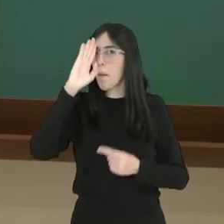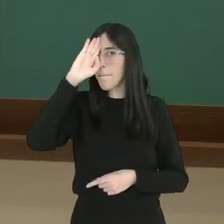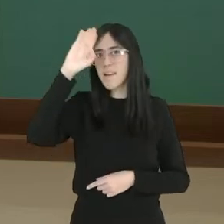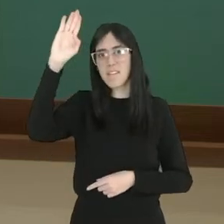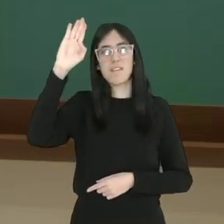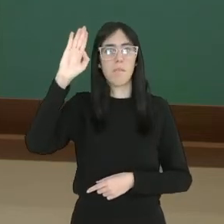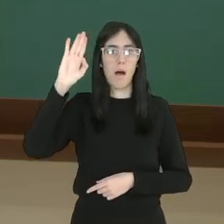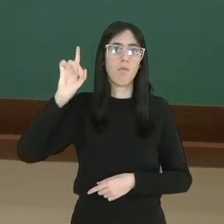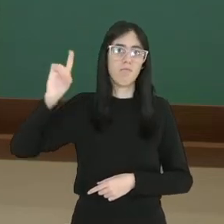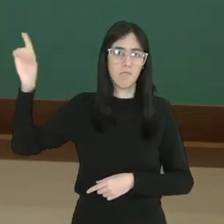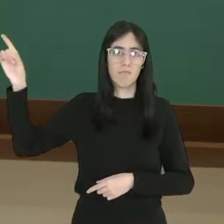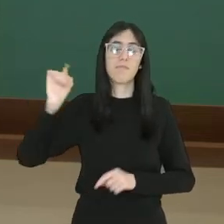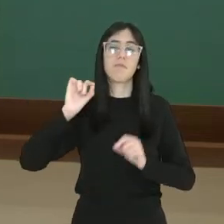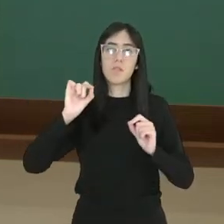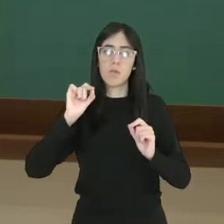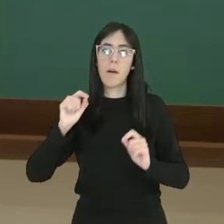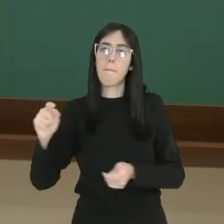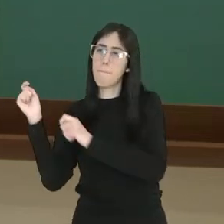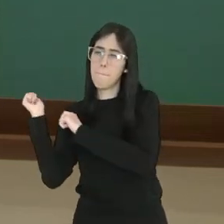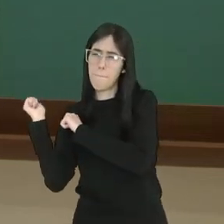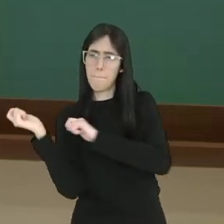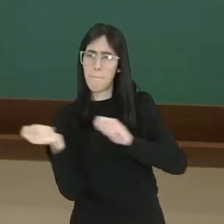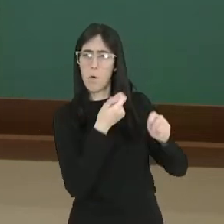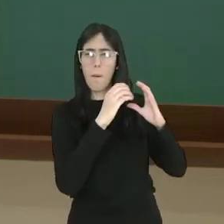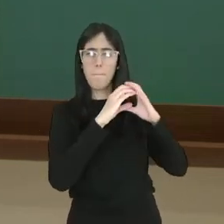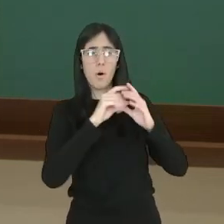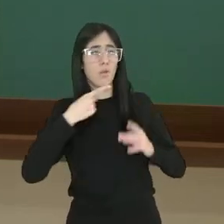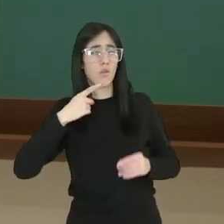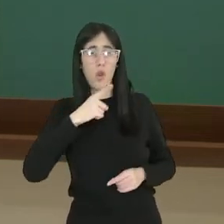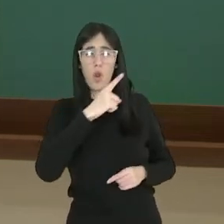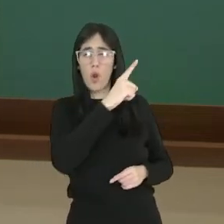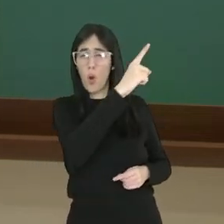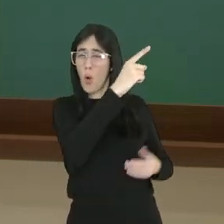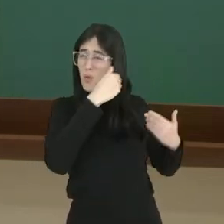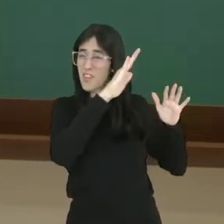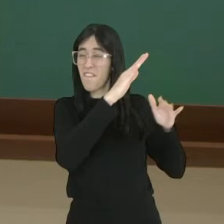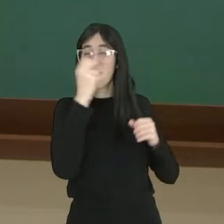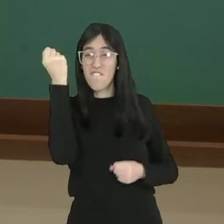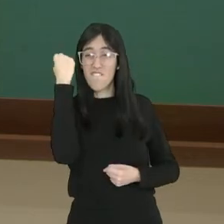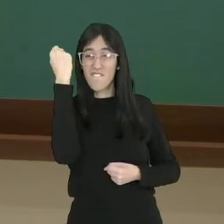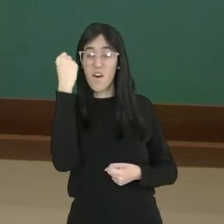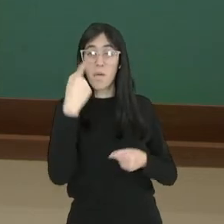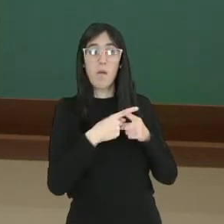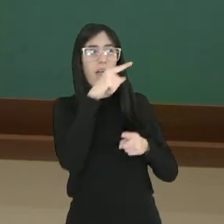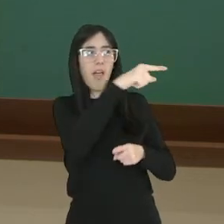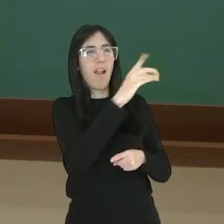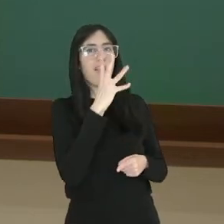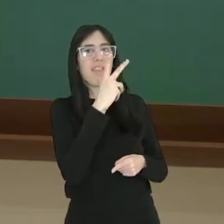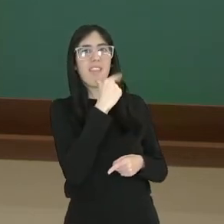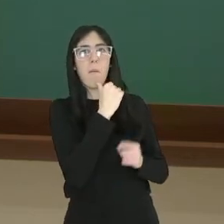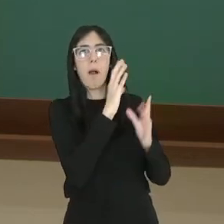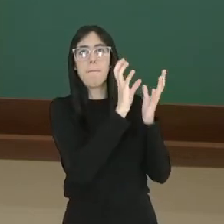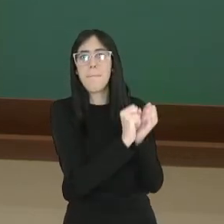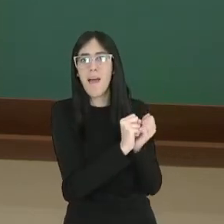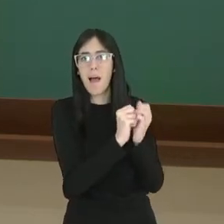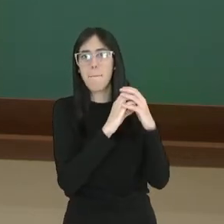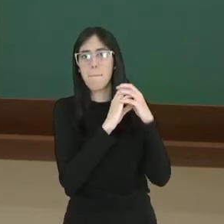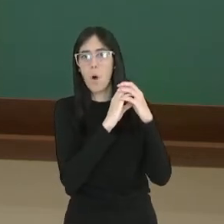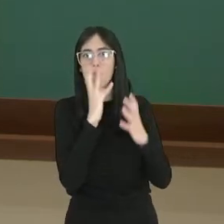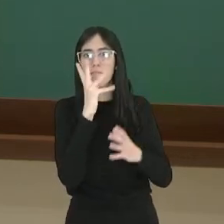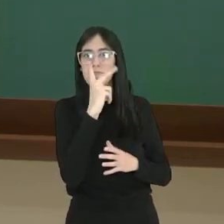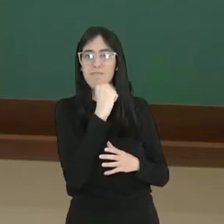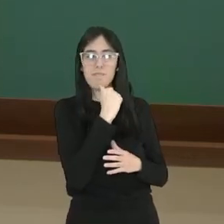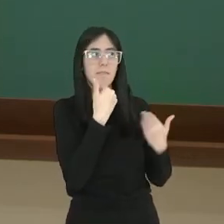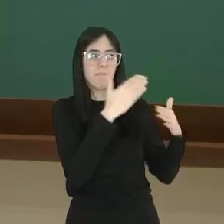de beisebol, você jogar essa bola, você rebater essa bola o mais longe possível para que você tenha tempo de